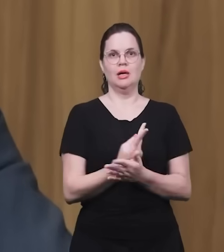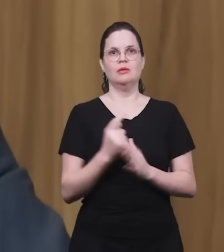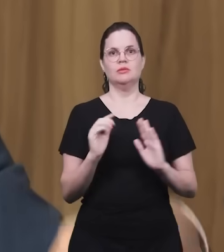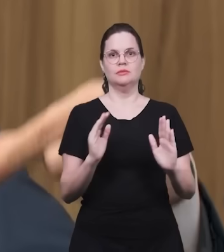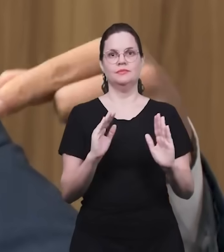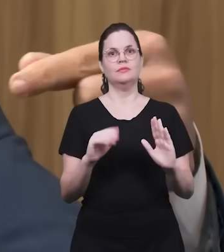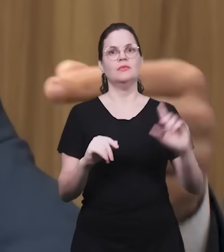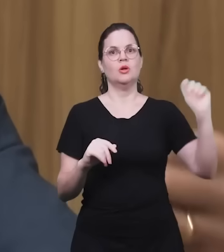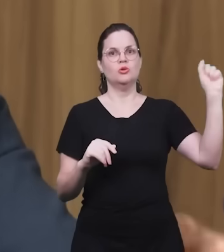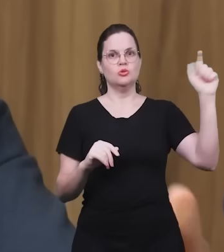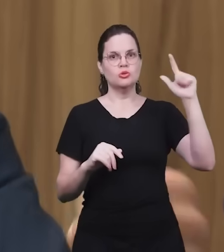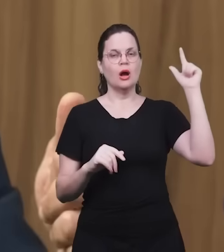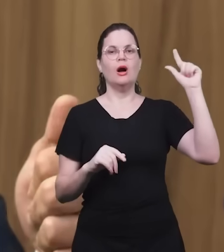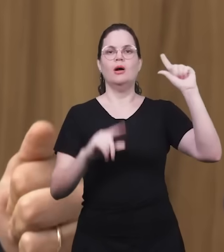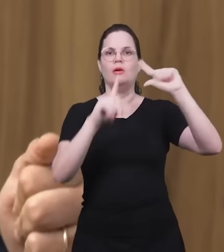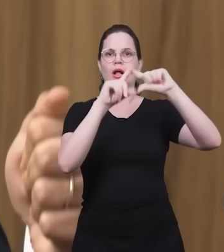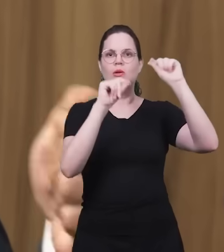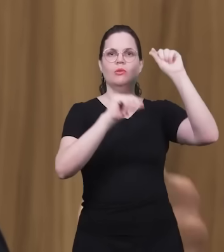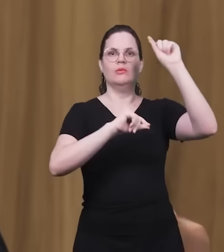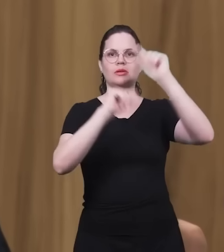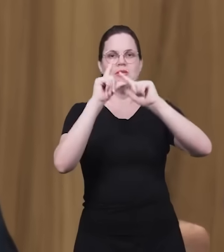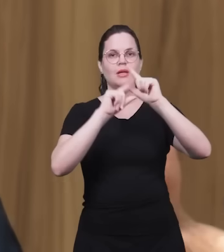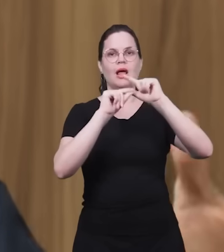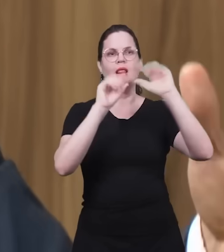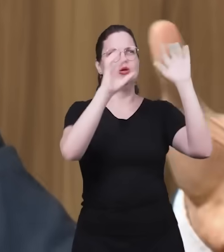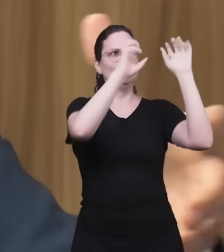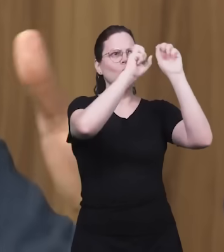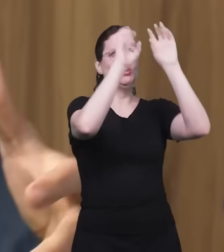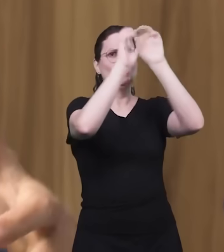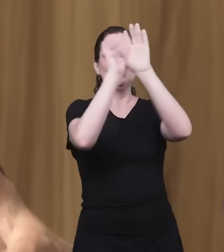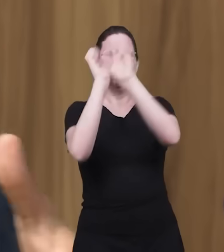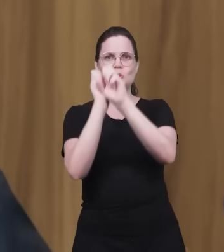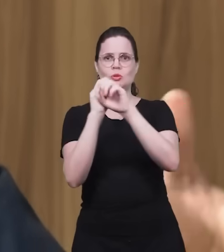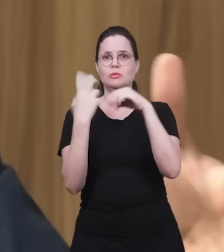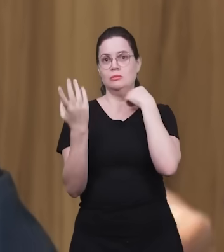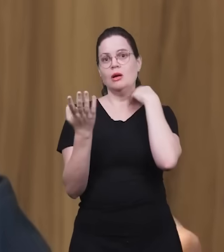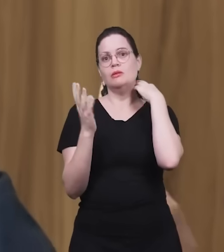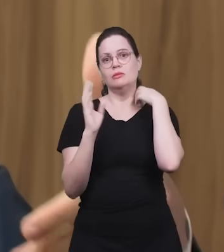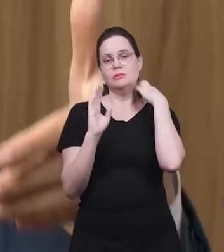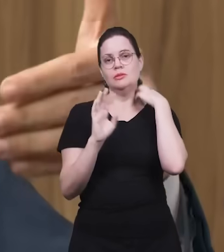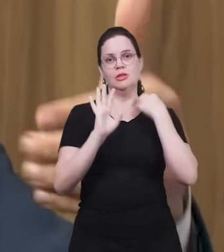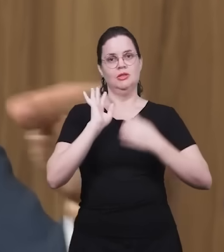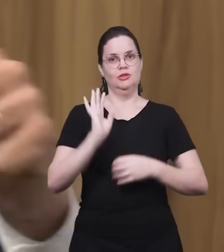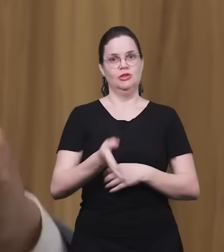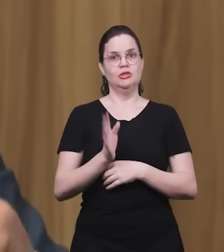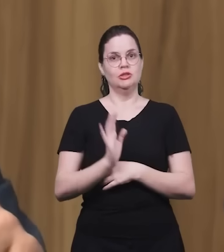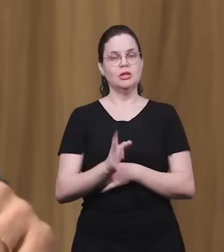se escurecerá, a lua não dará sua luz. Ou seja, aconteceram ali já